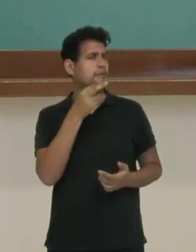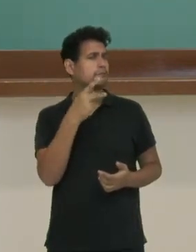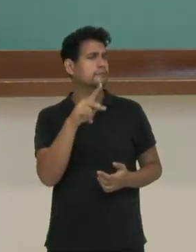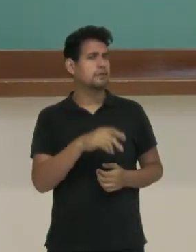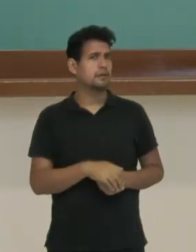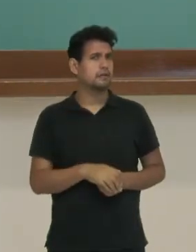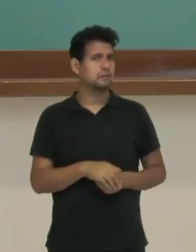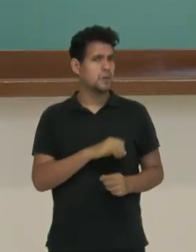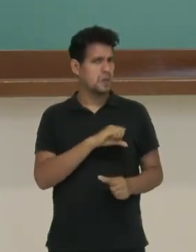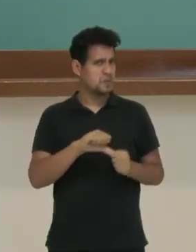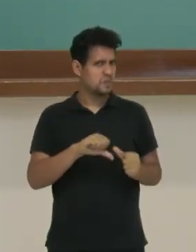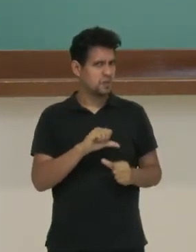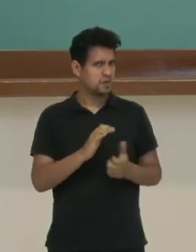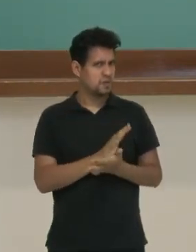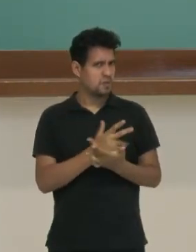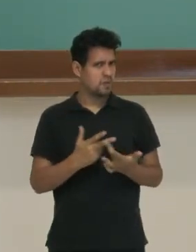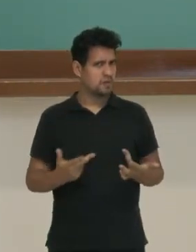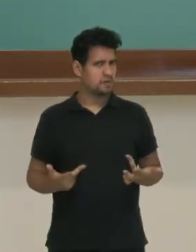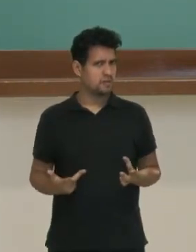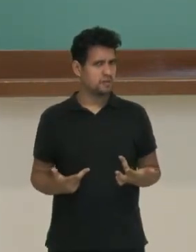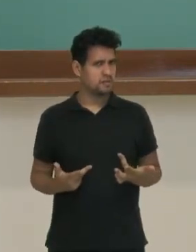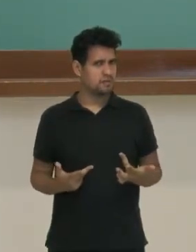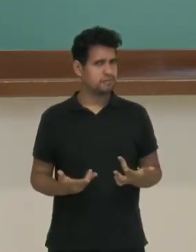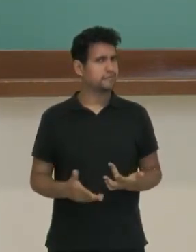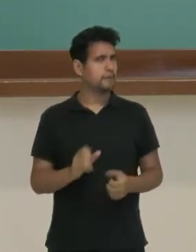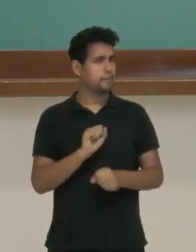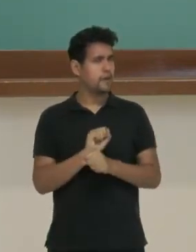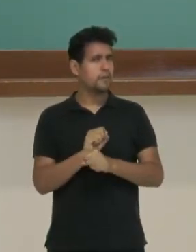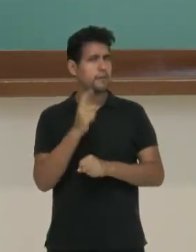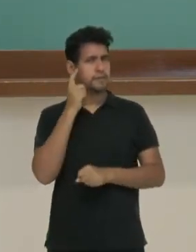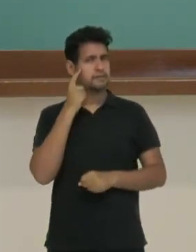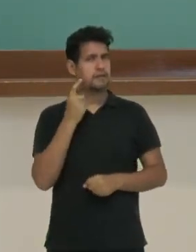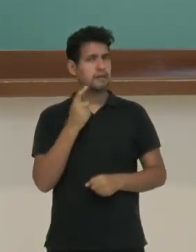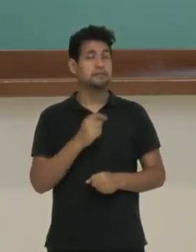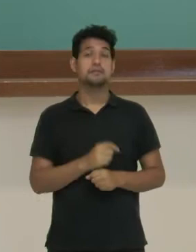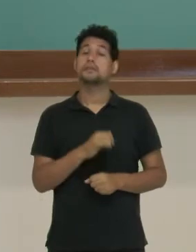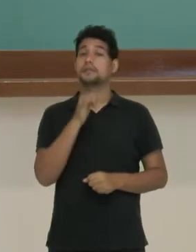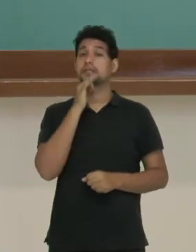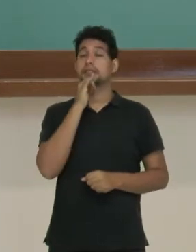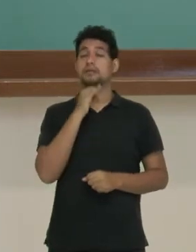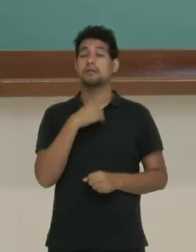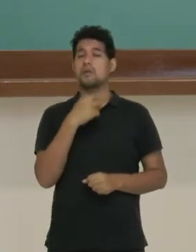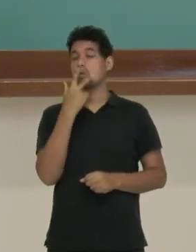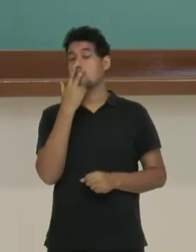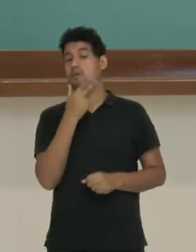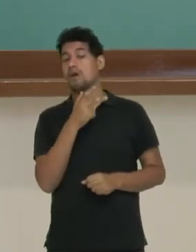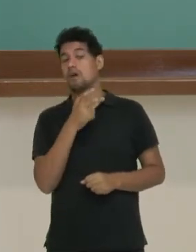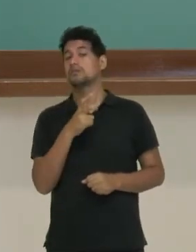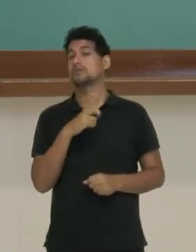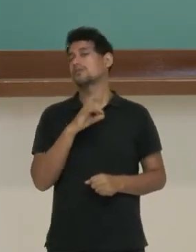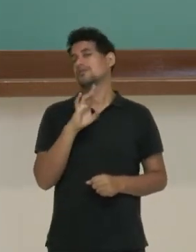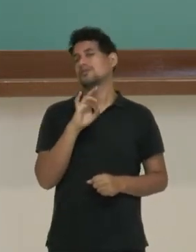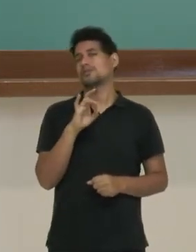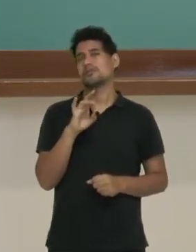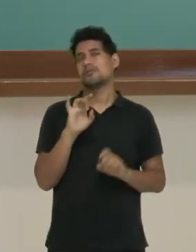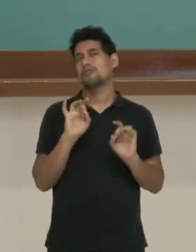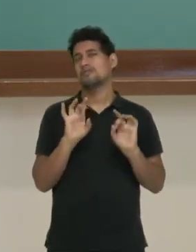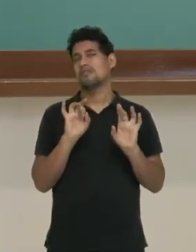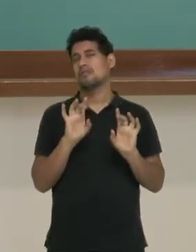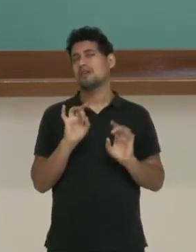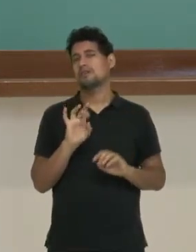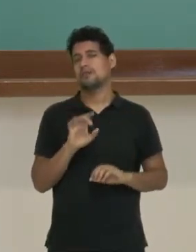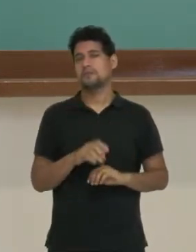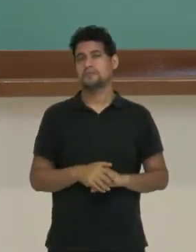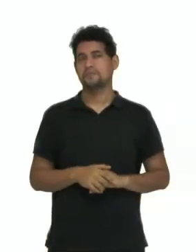Será que vai mudar alguma coisa? Já pensou nisso? Então, olha só, eu acho que é apenas um detalhe, não é?